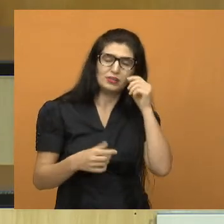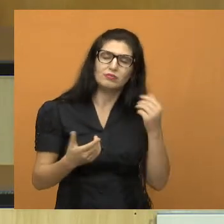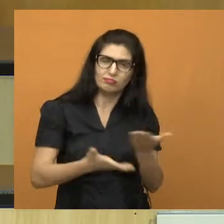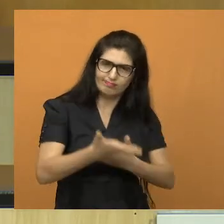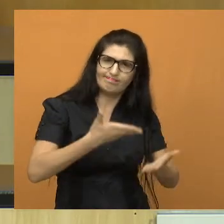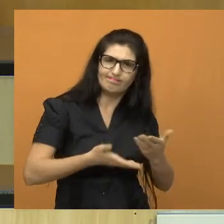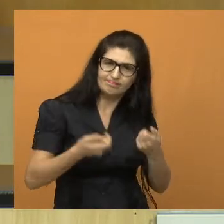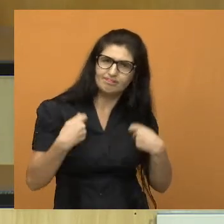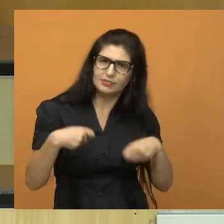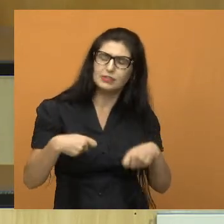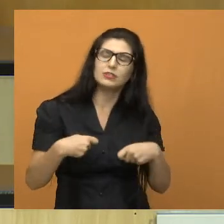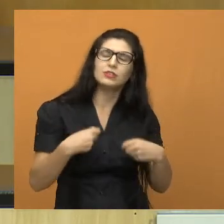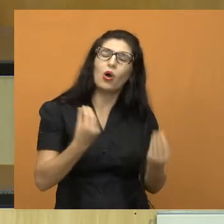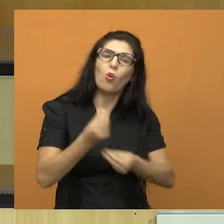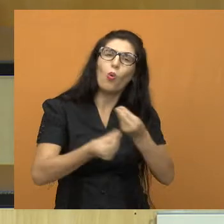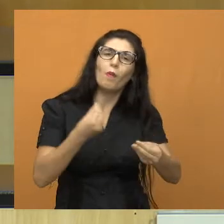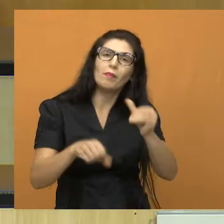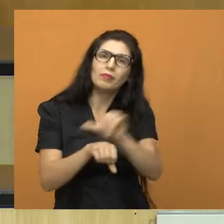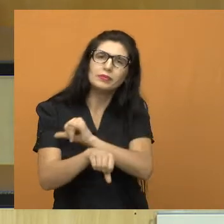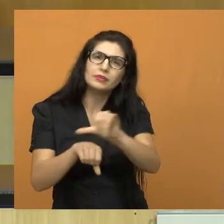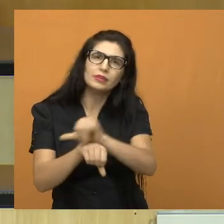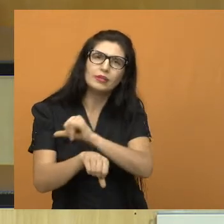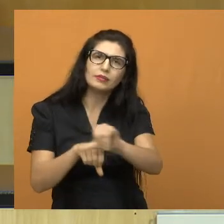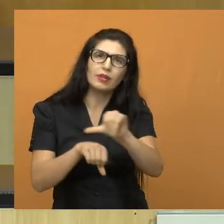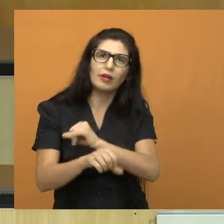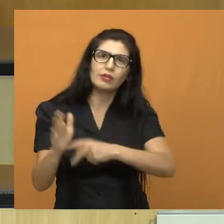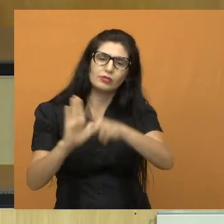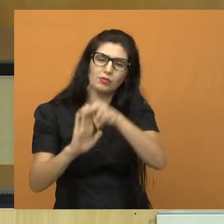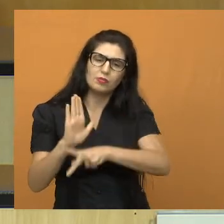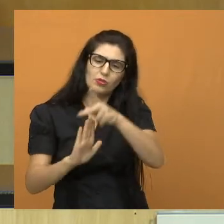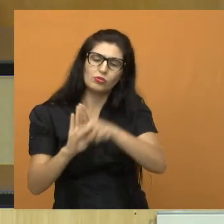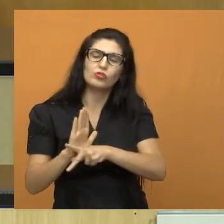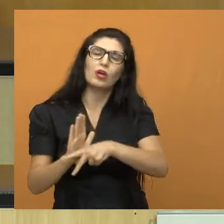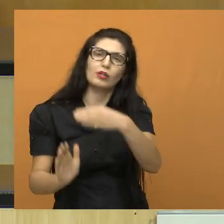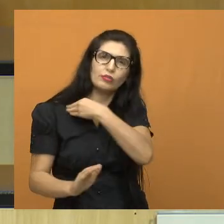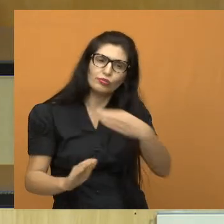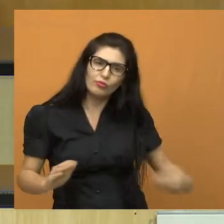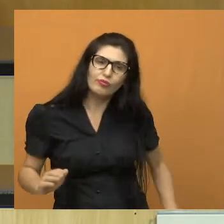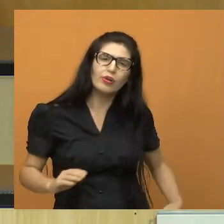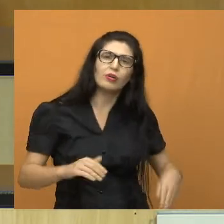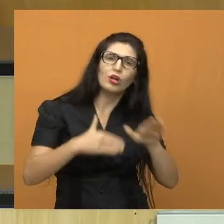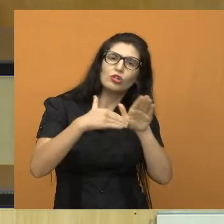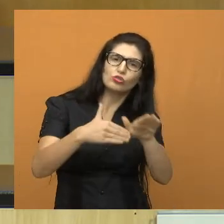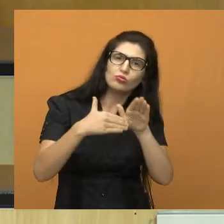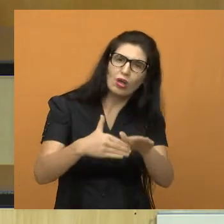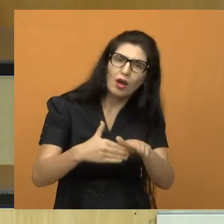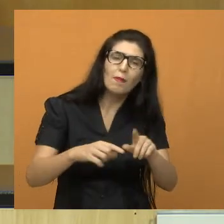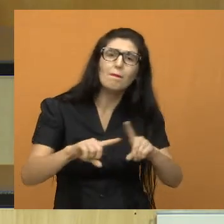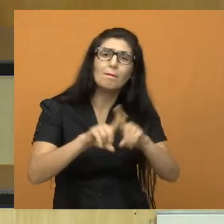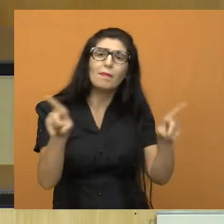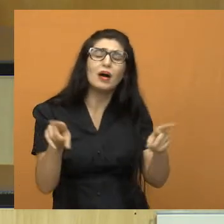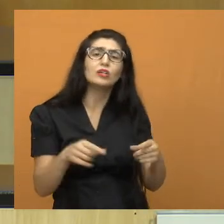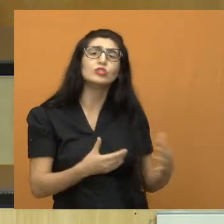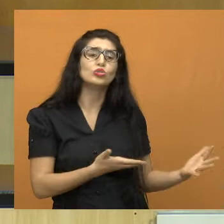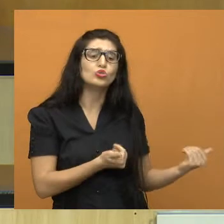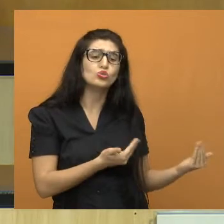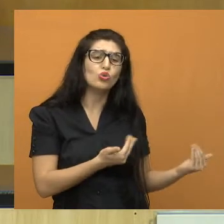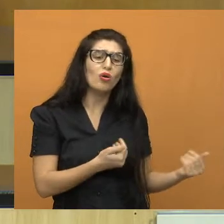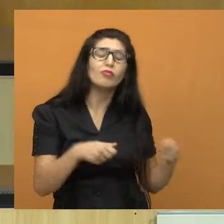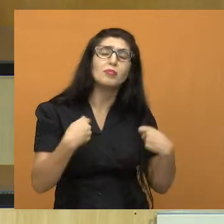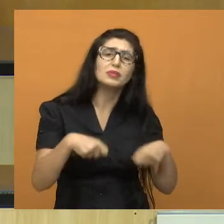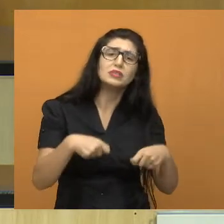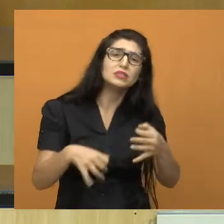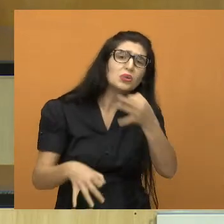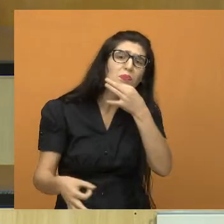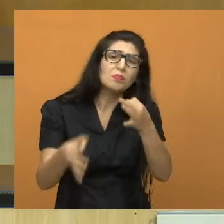a discutir, a construir a política pública para a juventude, mas deixar que os jovens falem como que eles querem que seja, porque